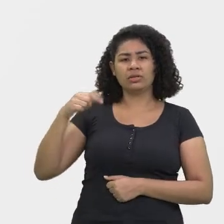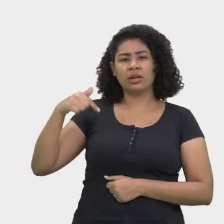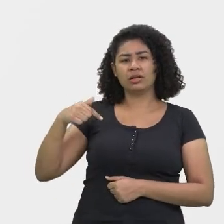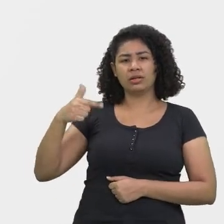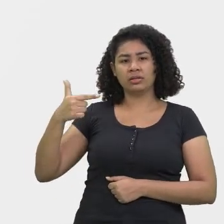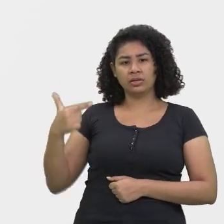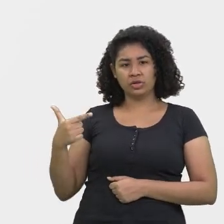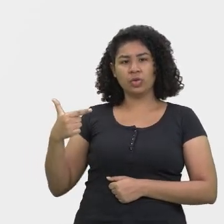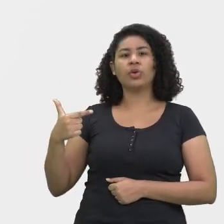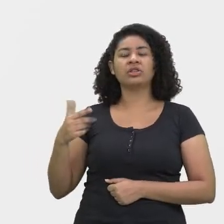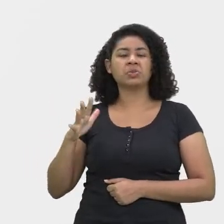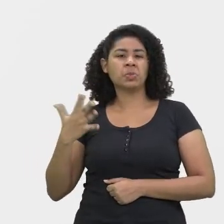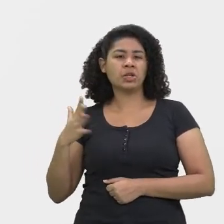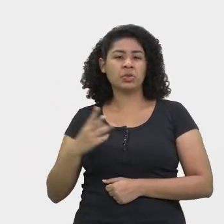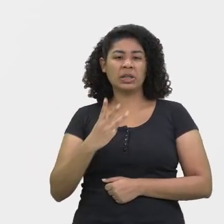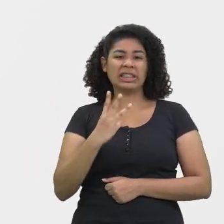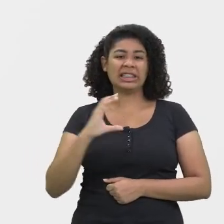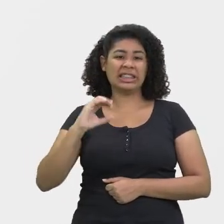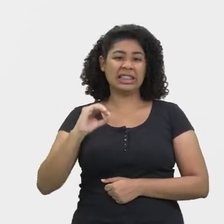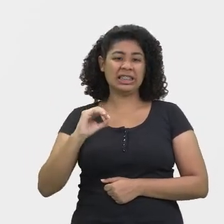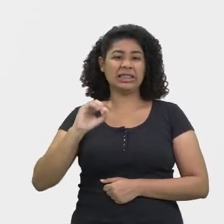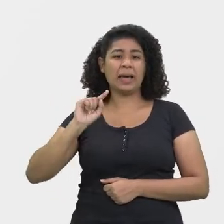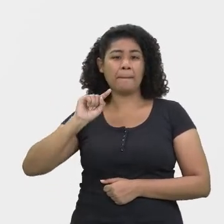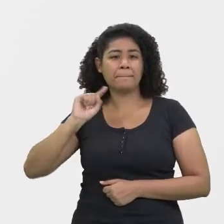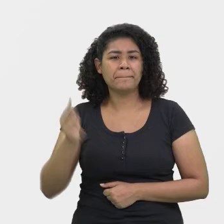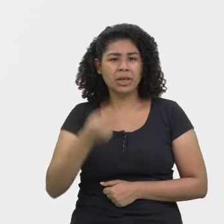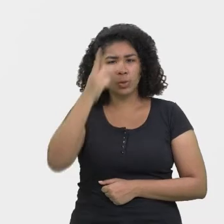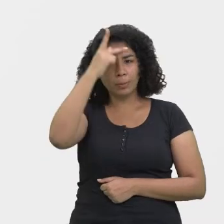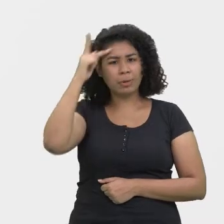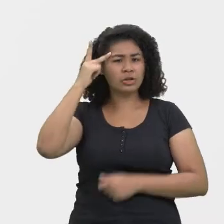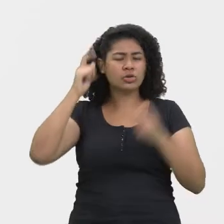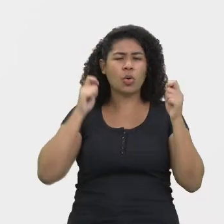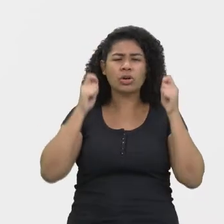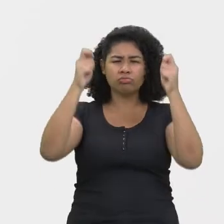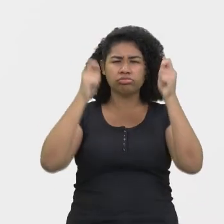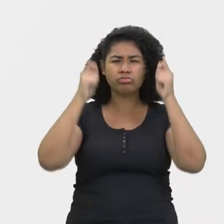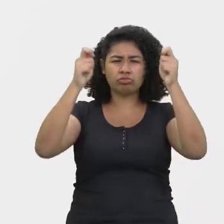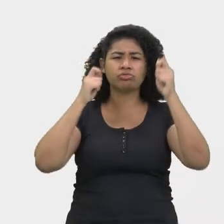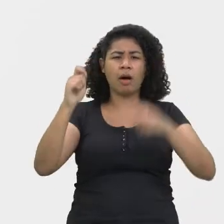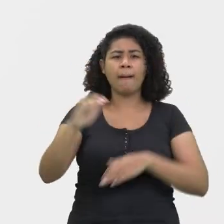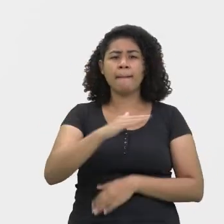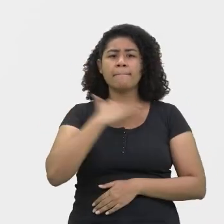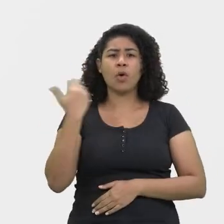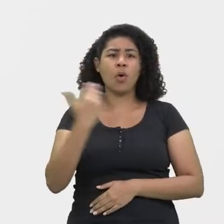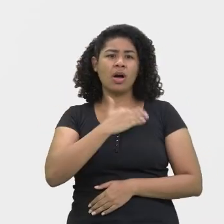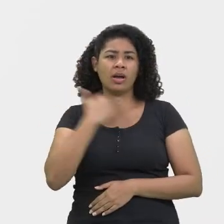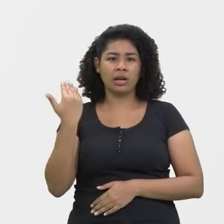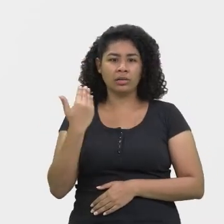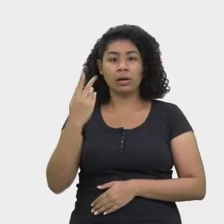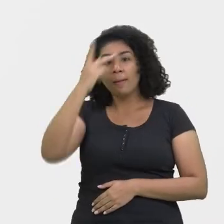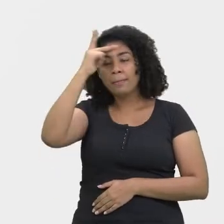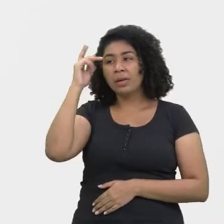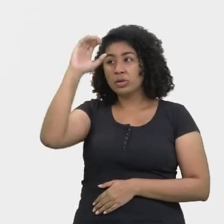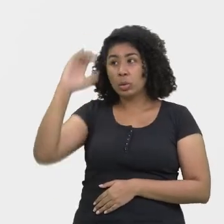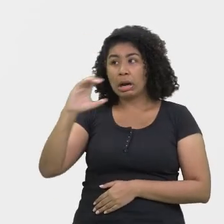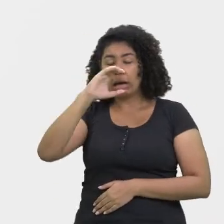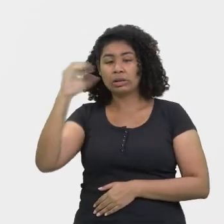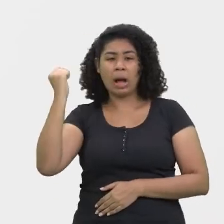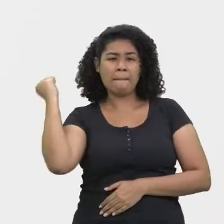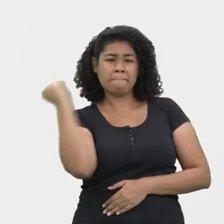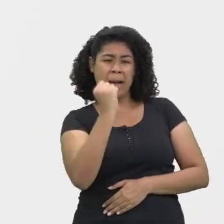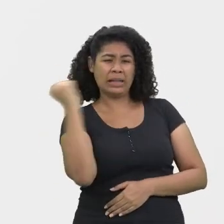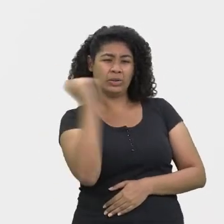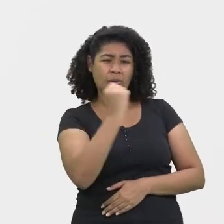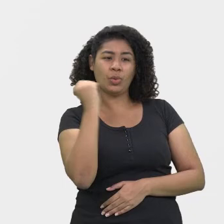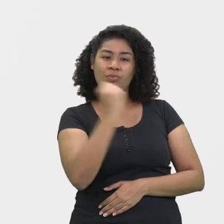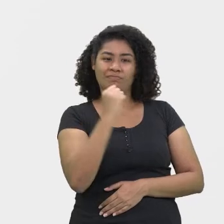1572, onde cerca de 30 mil protestantes foram assassinados por católicos na França. O episódio ficou